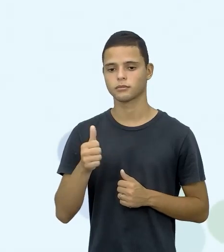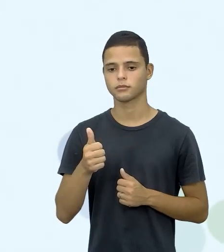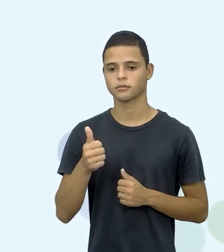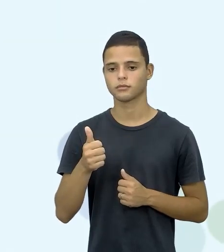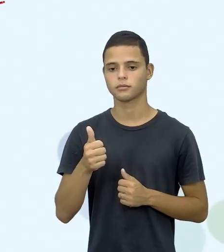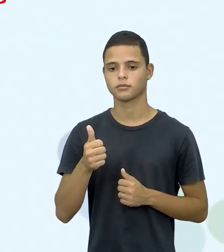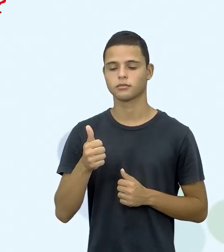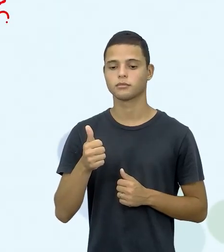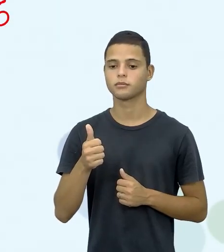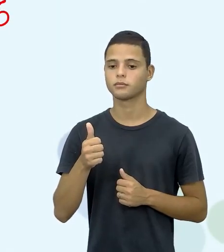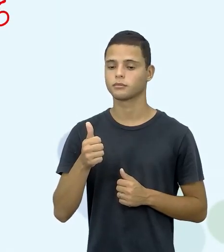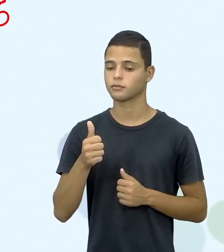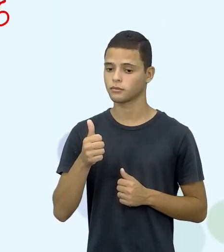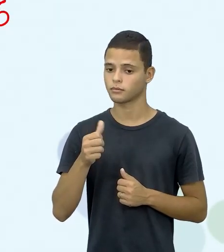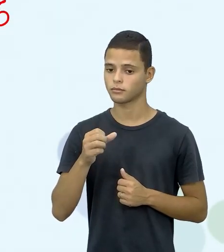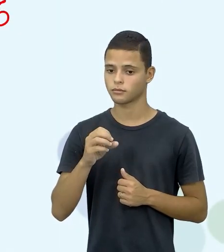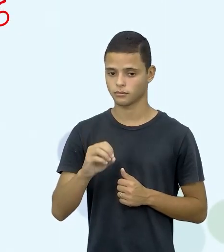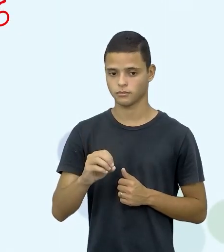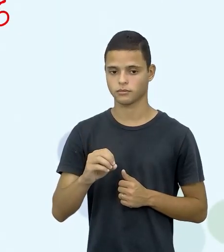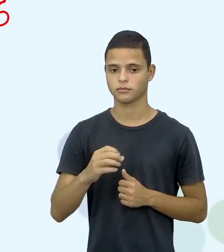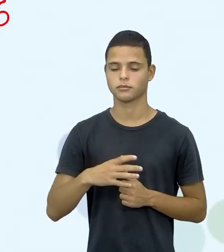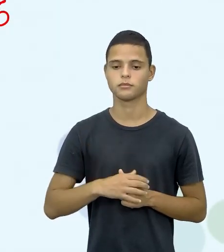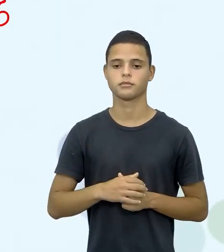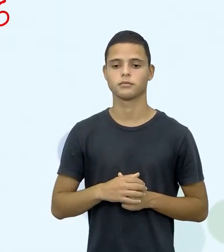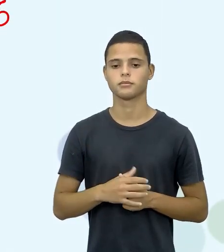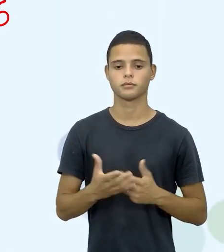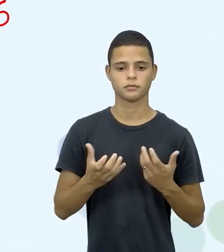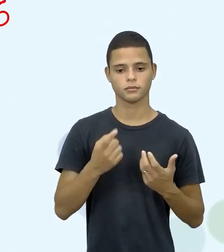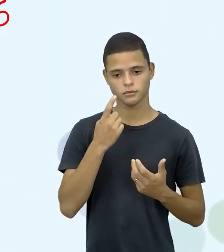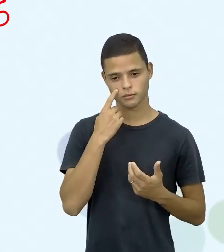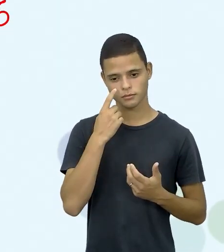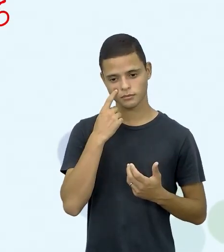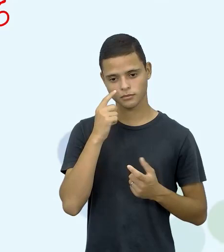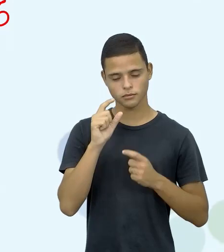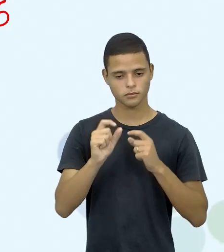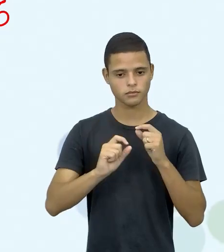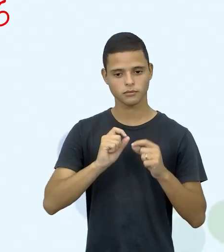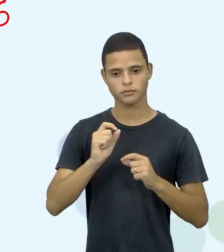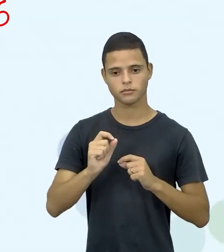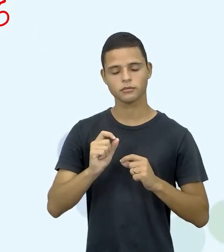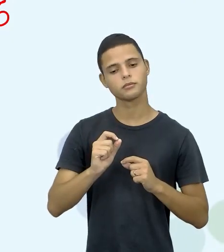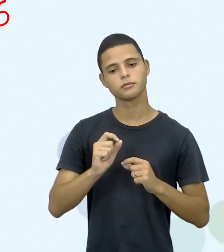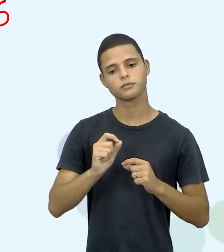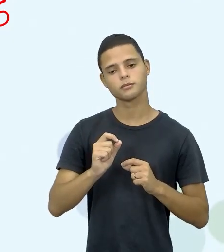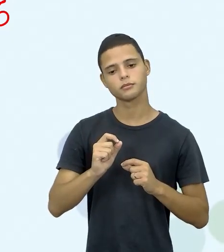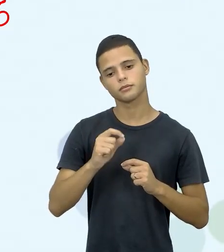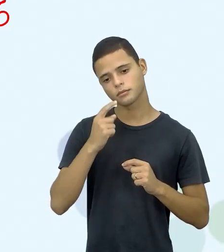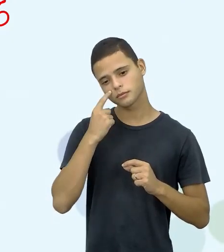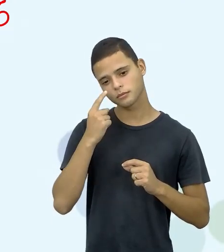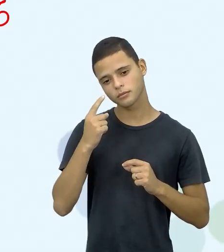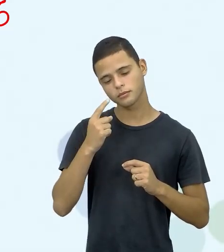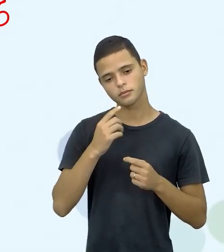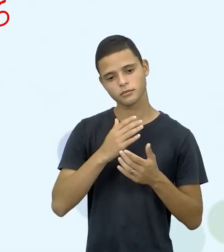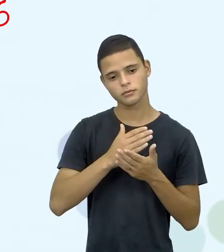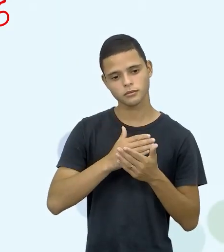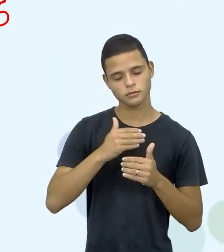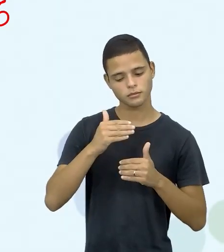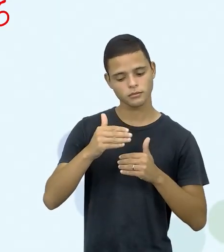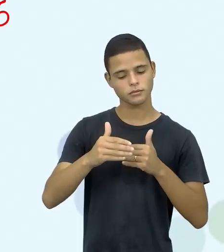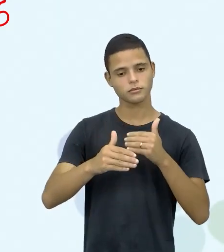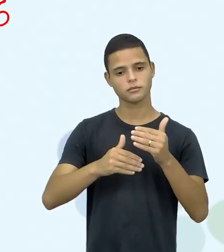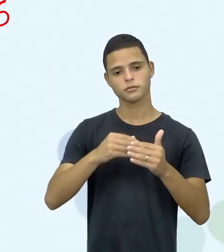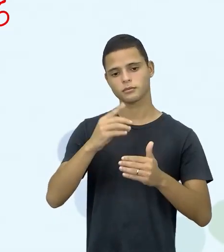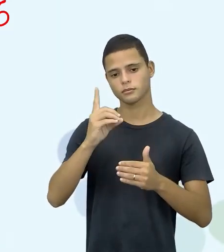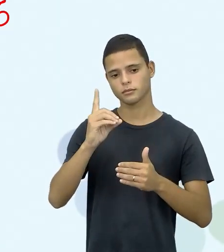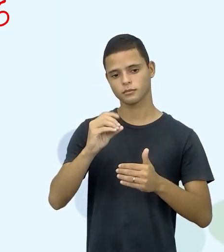isso? E aí, pessoal, ó, o que eu quero que vocês considerem aqui, né? Veja que para andar 10